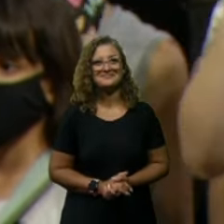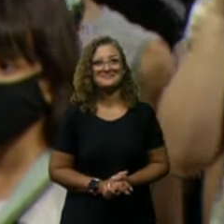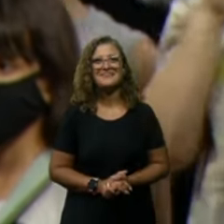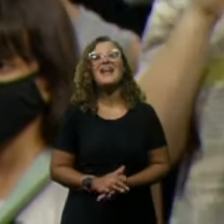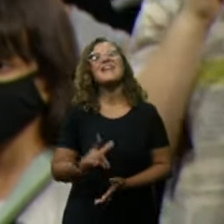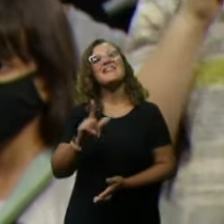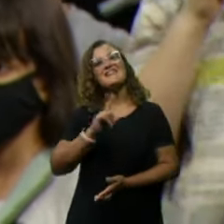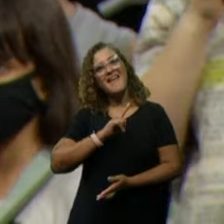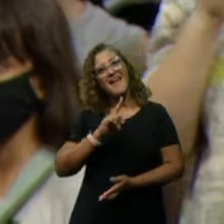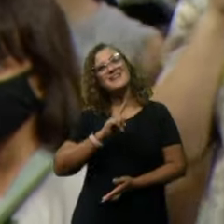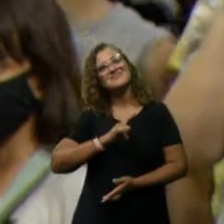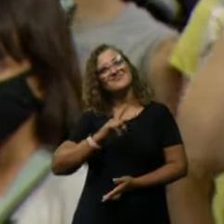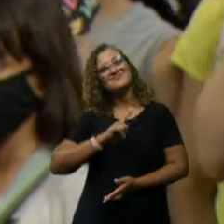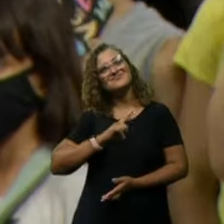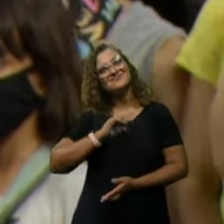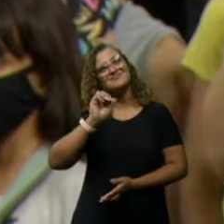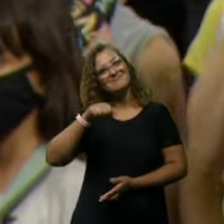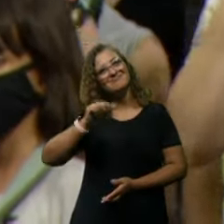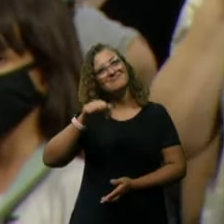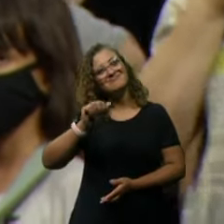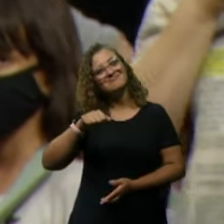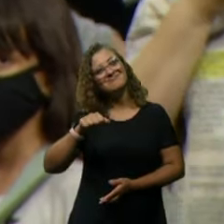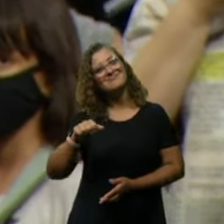Hoje tem hein